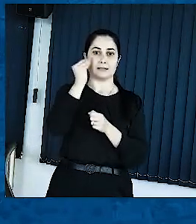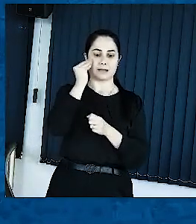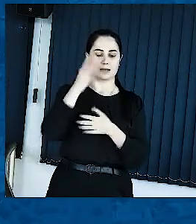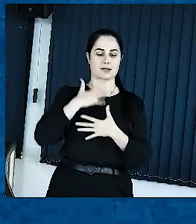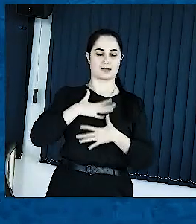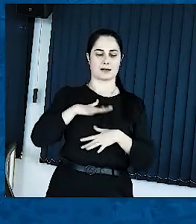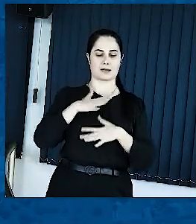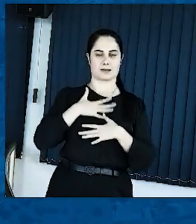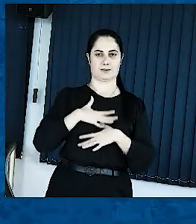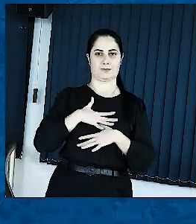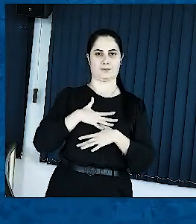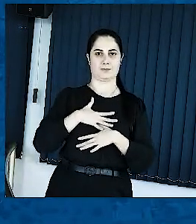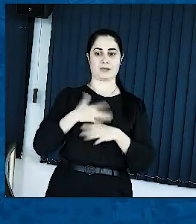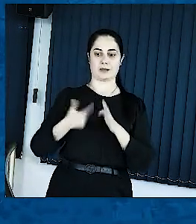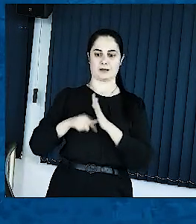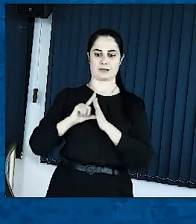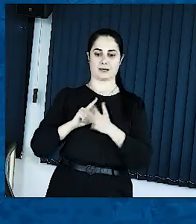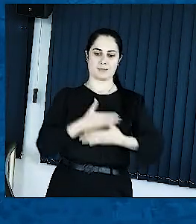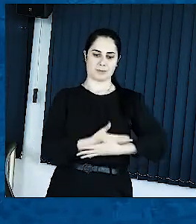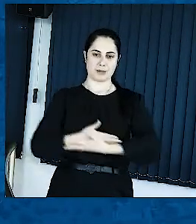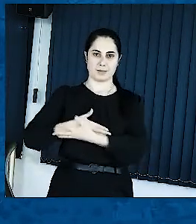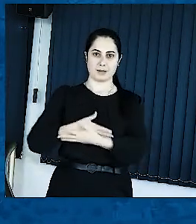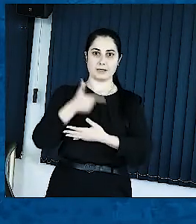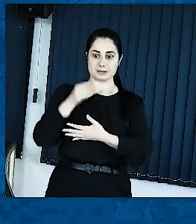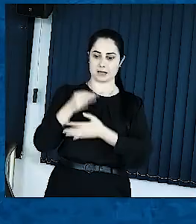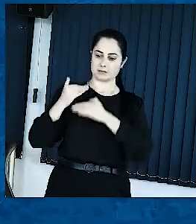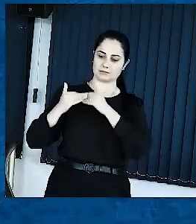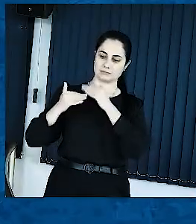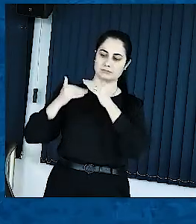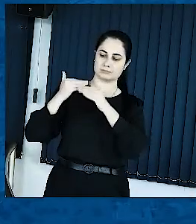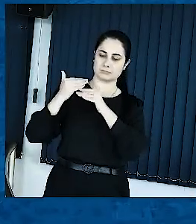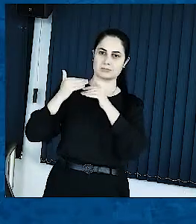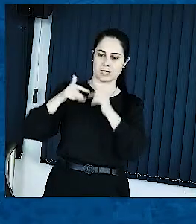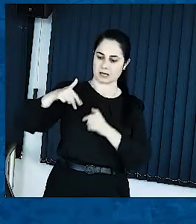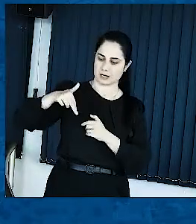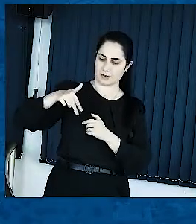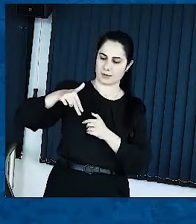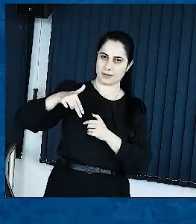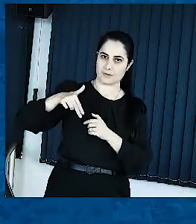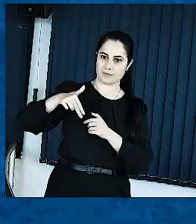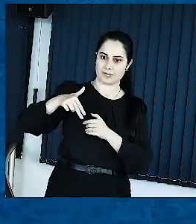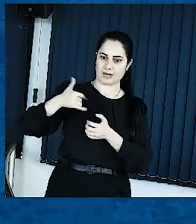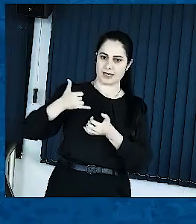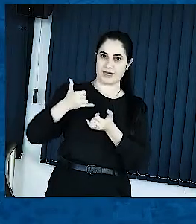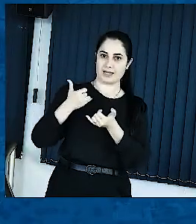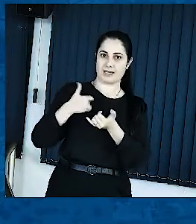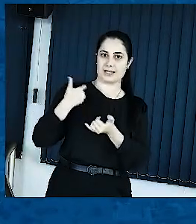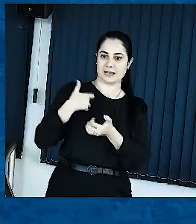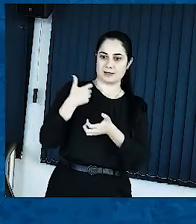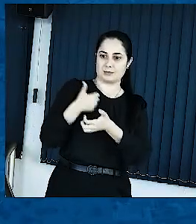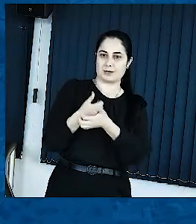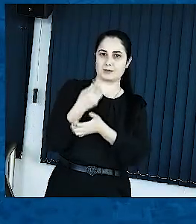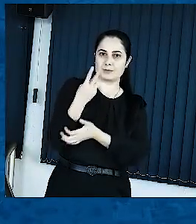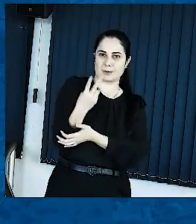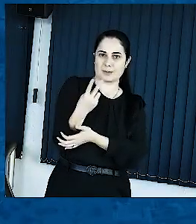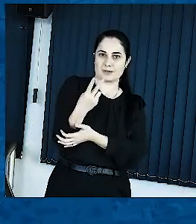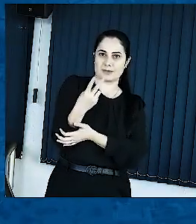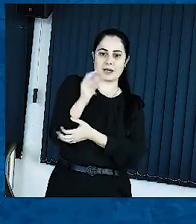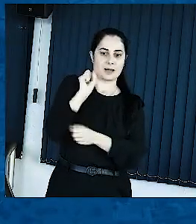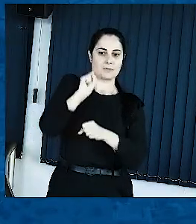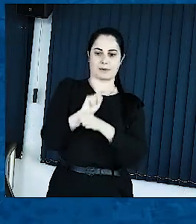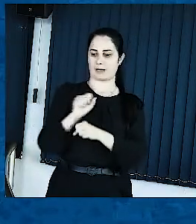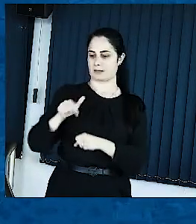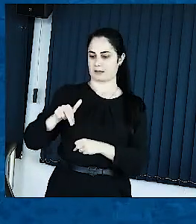bebê que vinha conversando, que vinha soltando algumas palavrinhas, que está caminhando e, de repente, perto dos 2 aninhos, ele para de falar, ele para